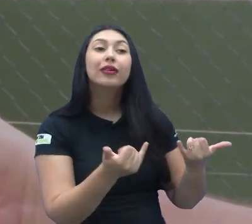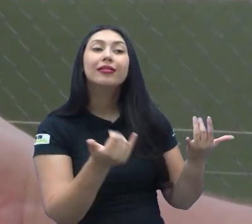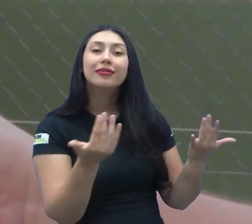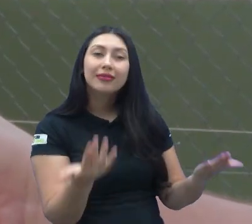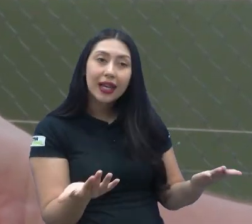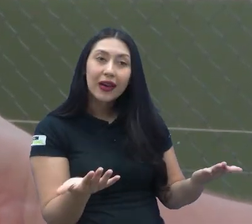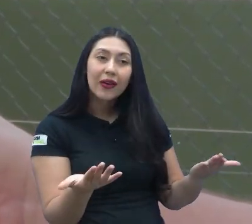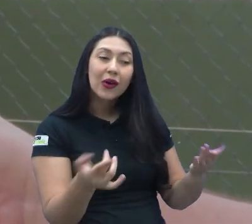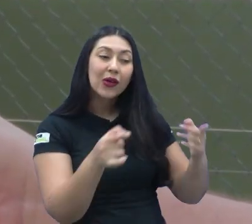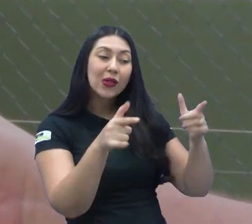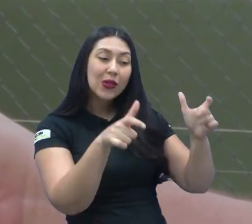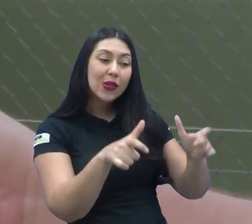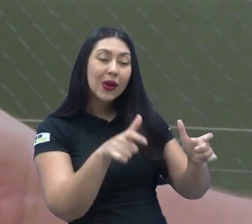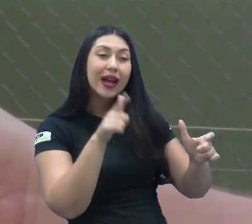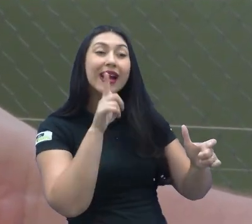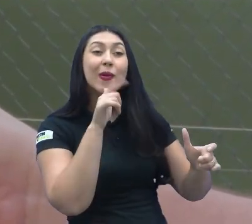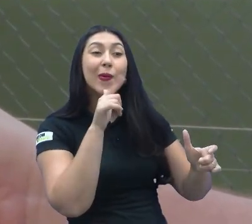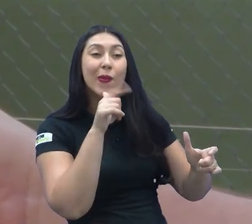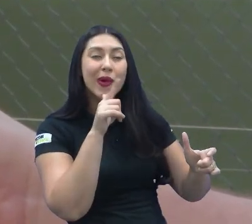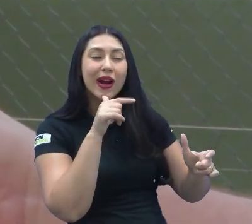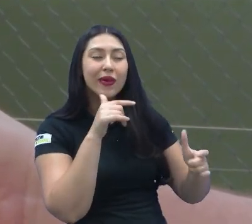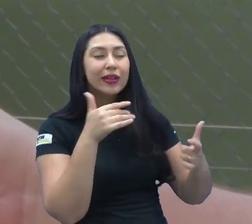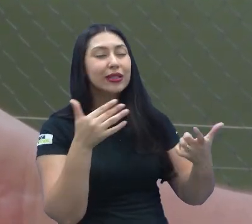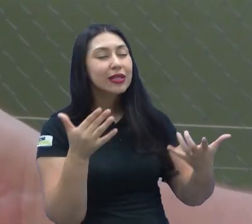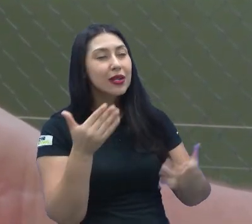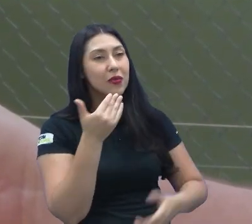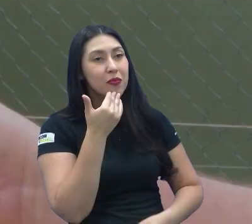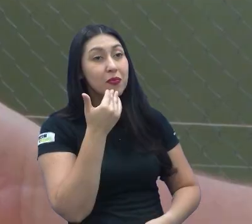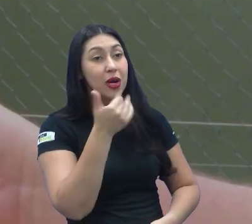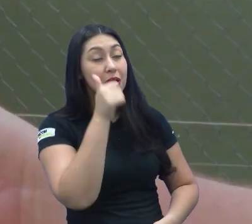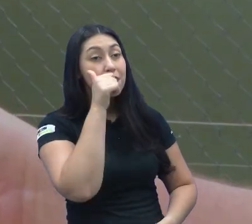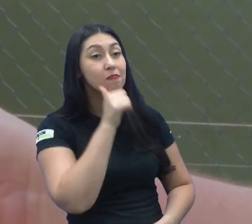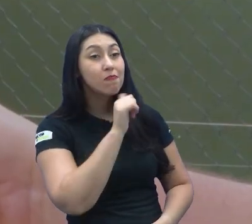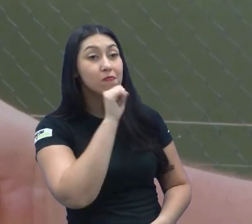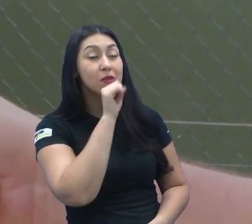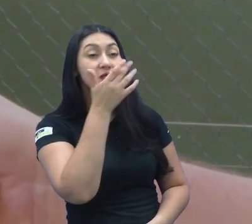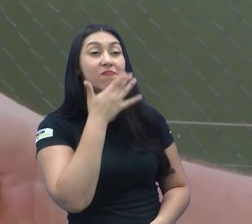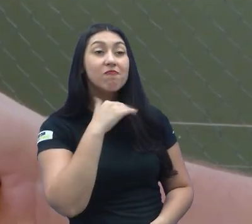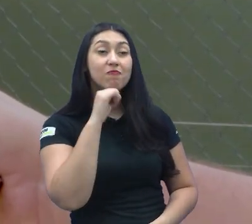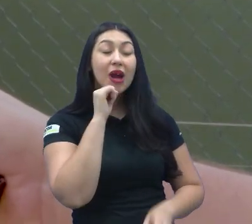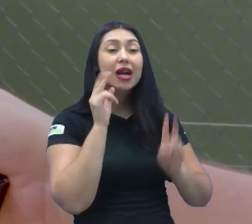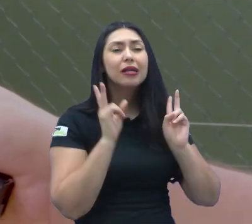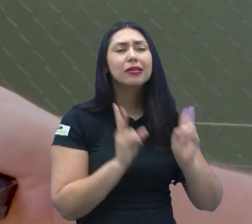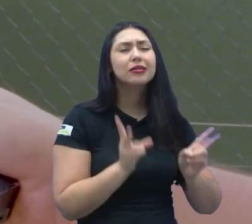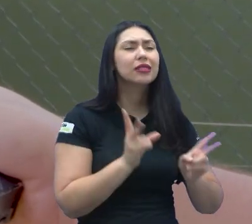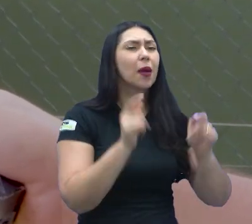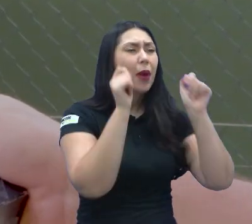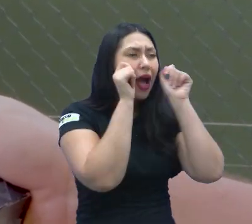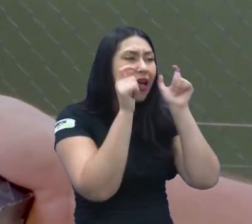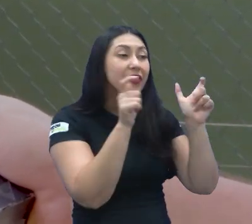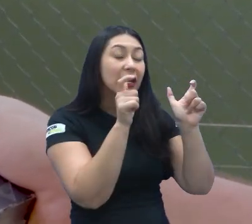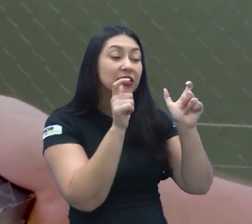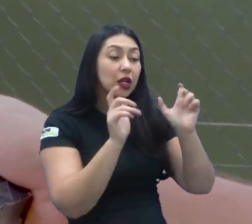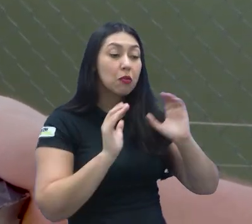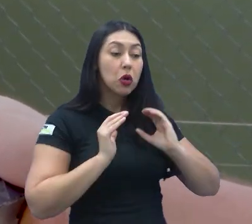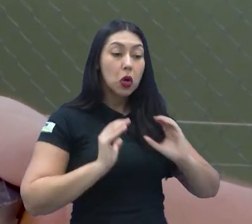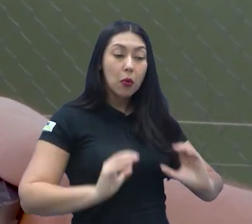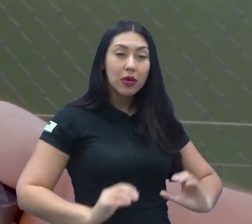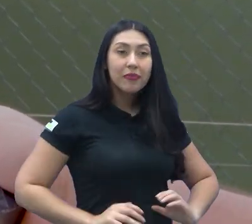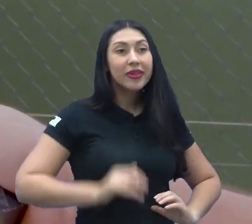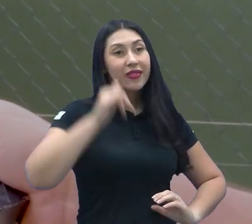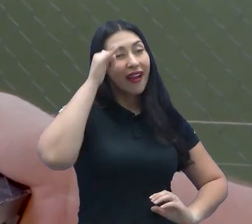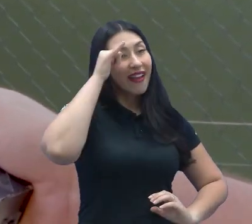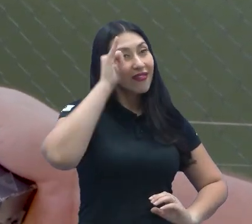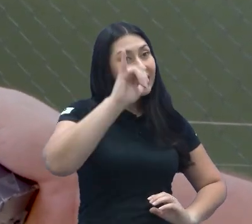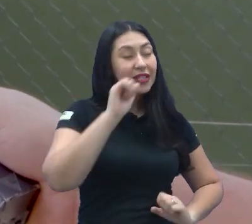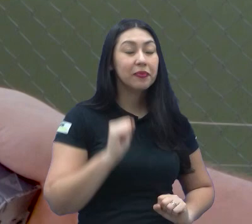é num ambiente aquático. Então o que a gente pede é que os pais fiquem atentos para que alguns comportamentos possam ser evitados, né?